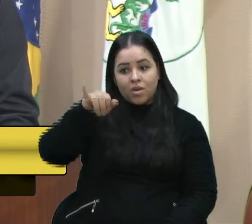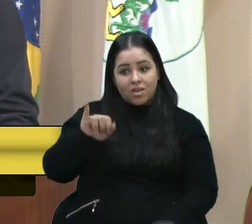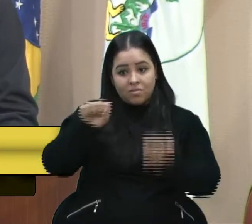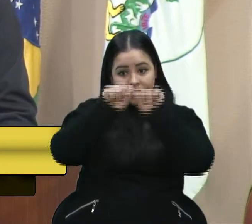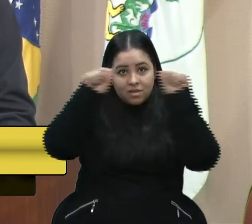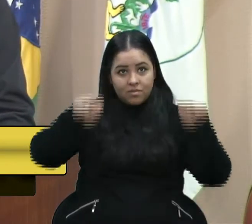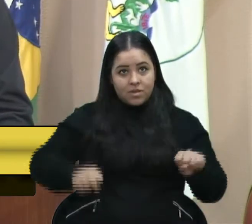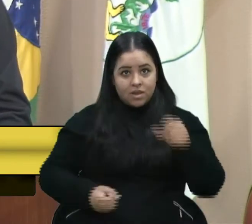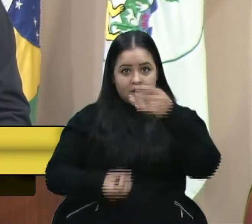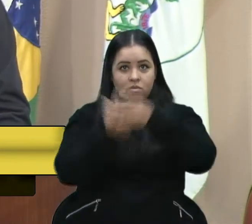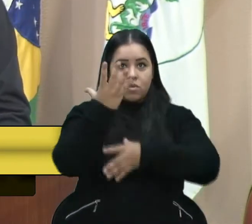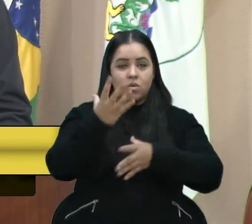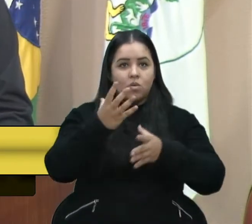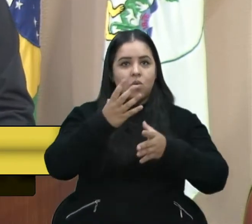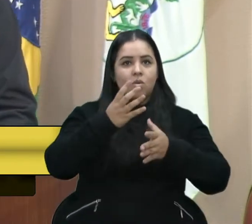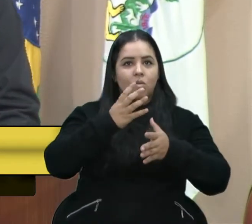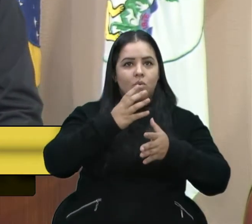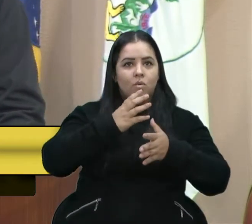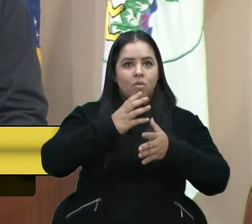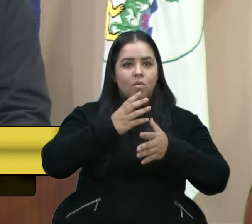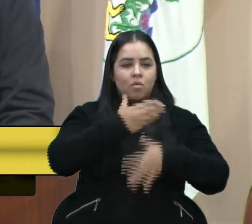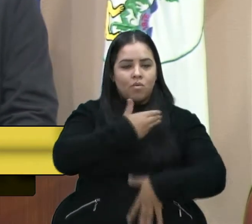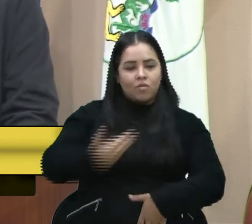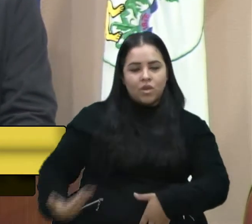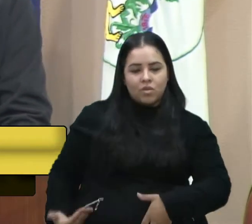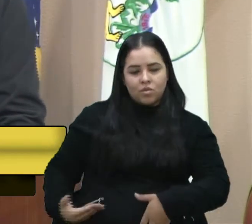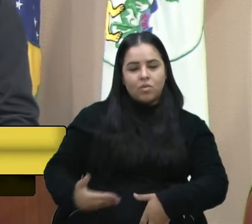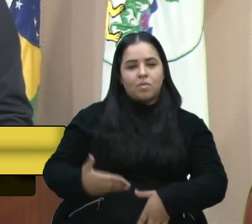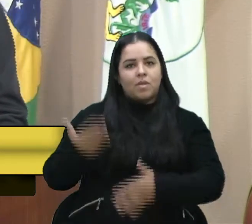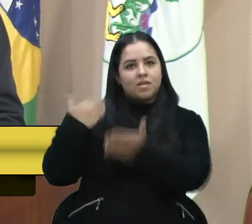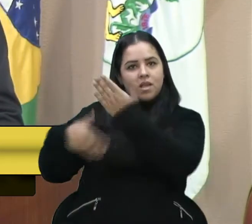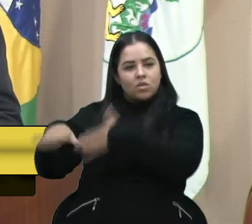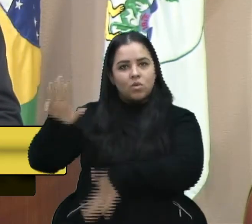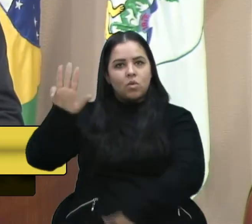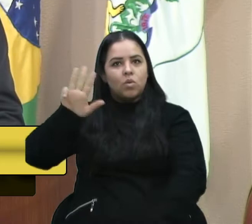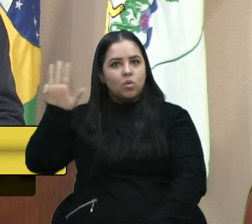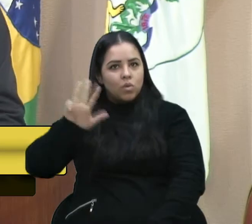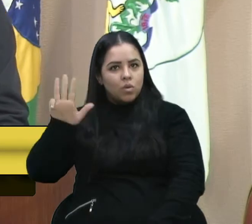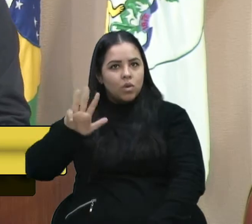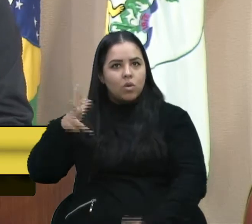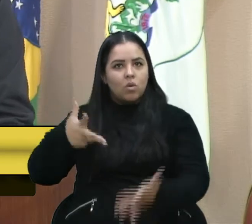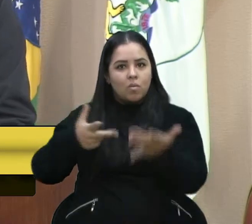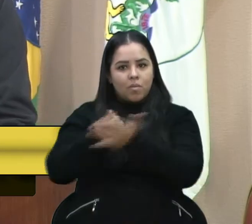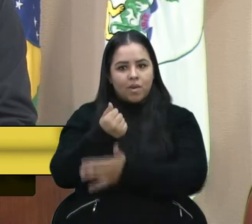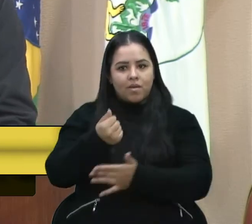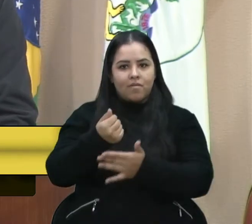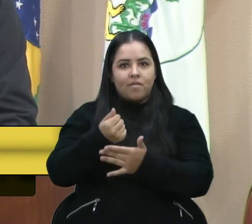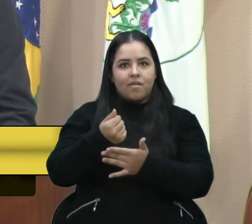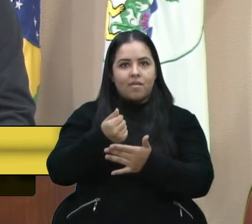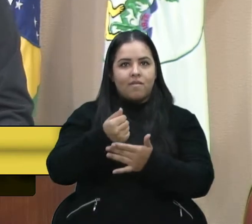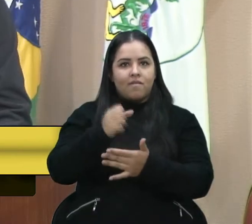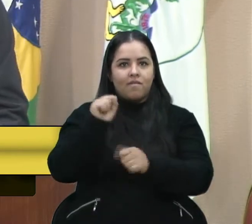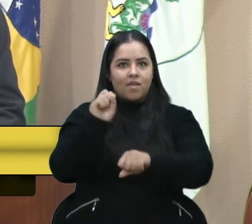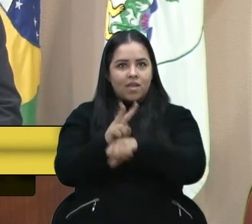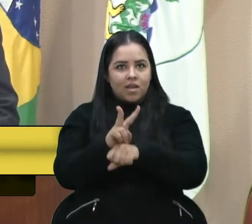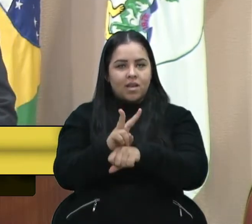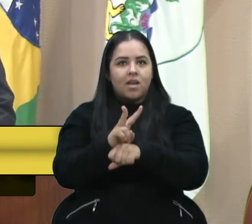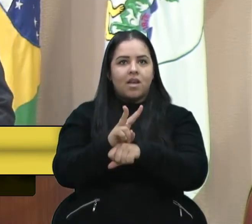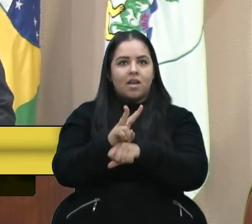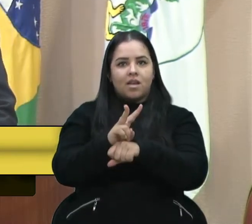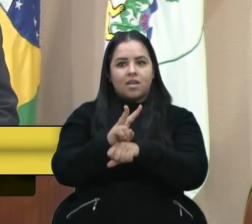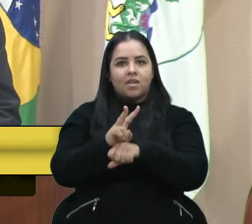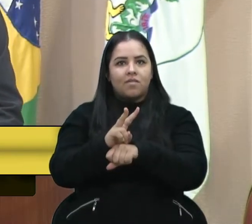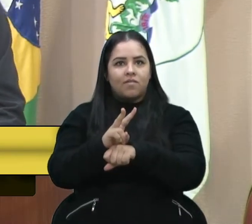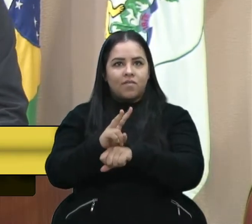criado pelo governo federal em tempos do governo Lula, que comprava vagas em faculdades particulares ao invés de